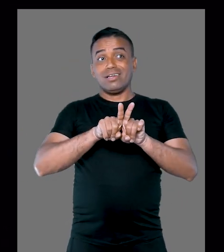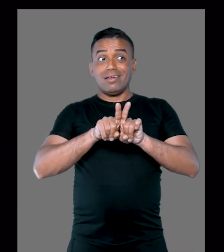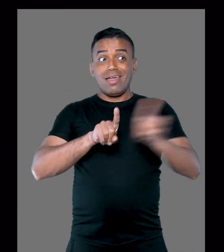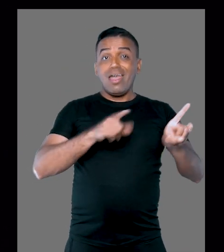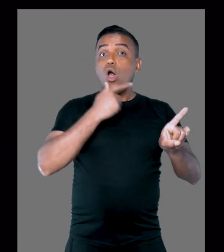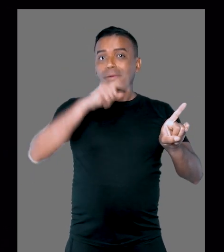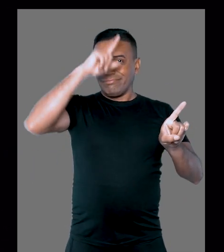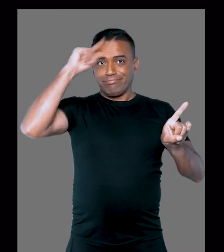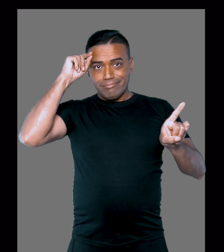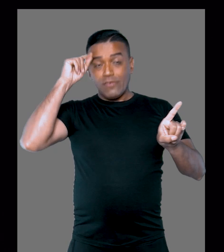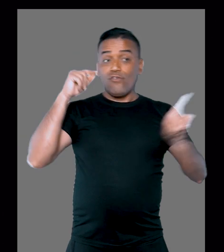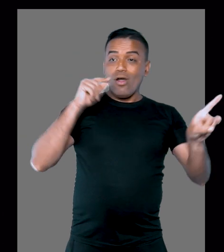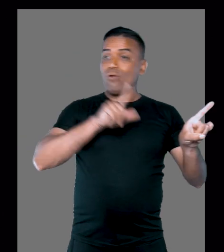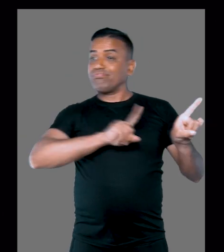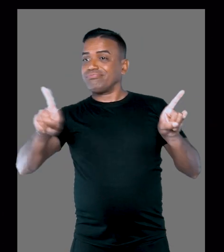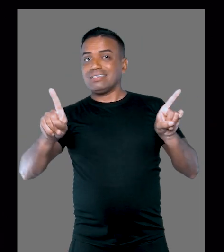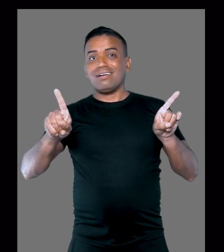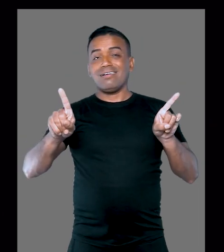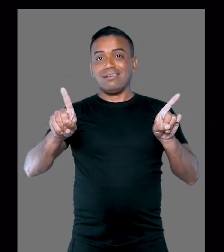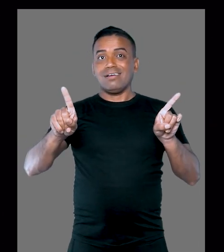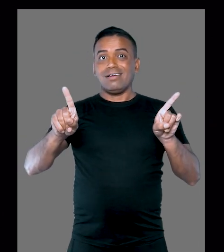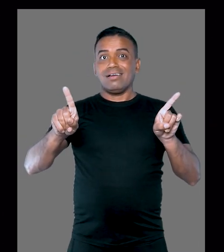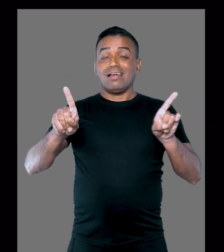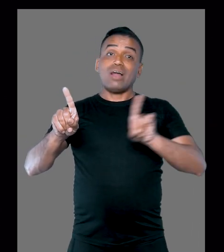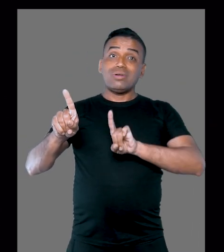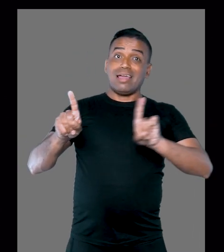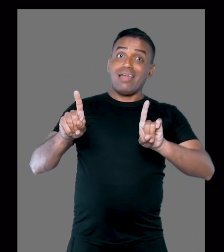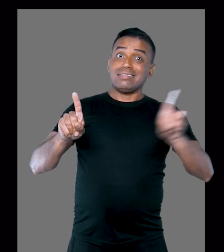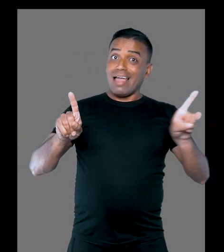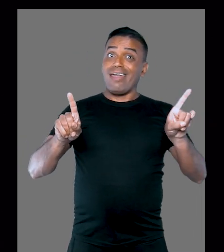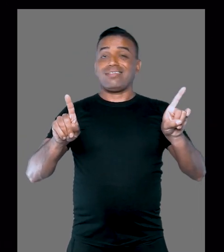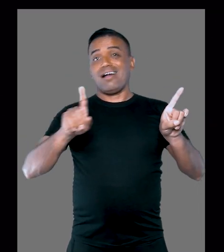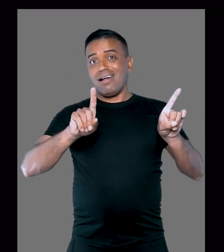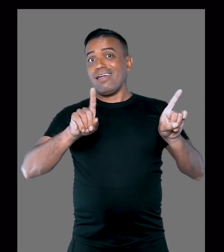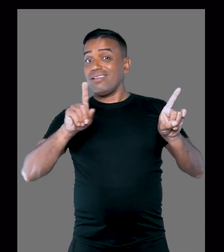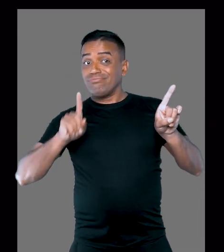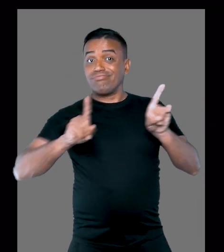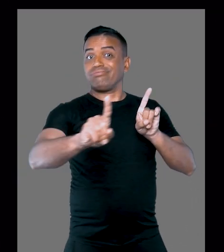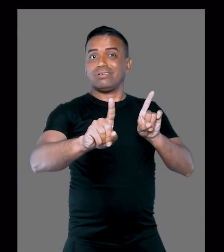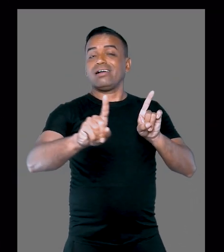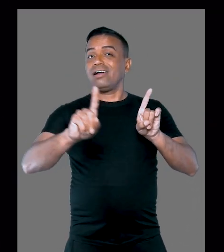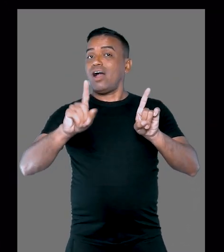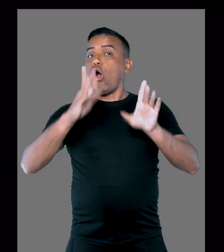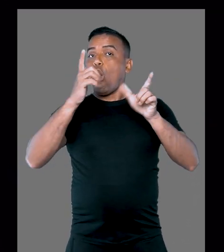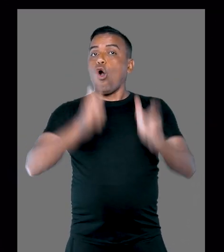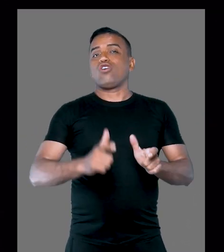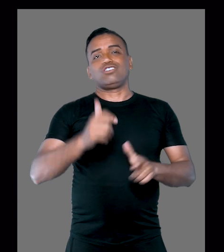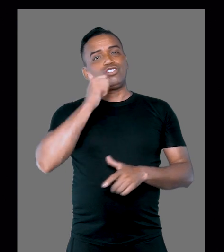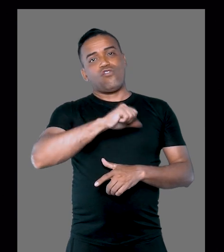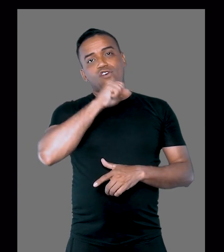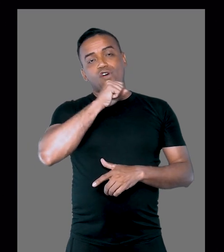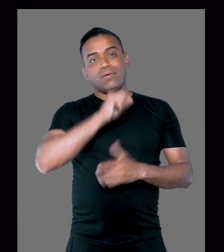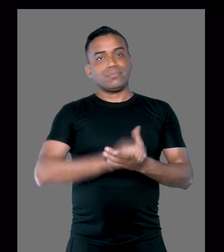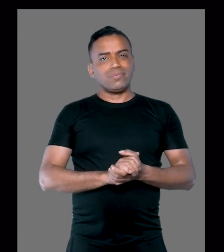quando entramos no cômodo. Virei imediatamente à esquerda para onde ficava o banheiro, enquanto ele seguia reto para o leito indicado.